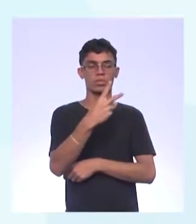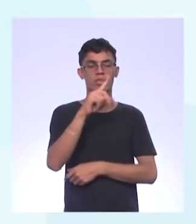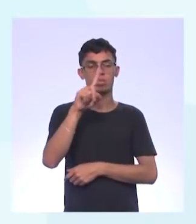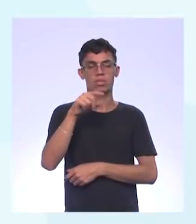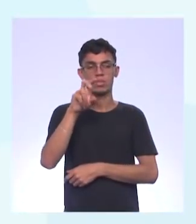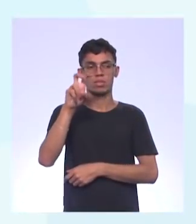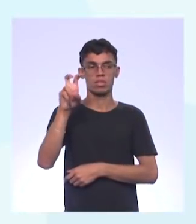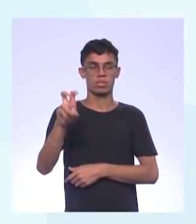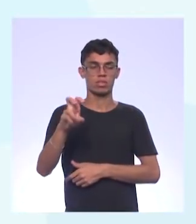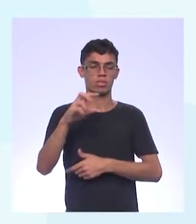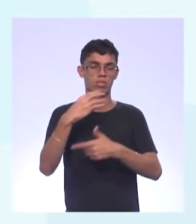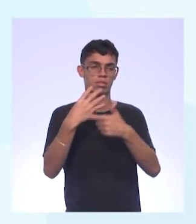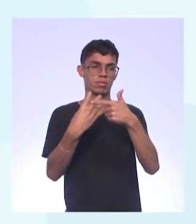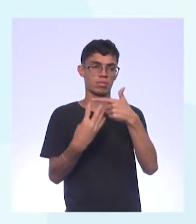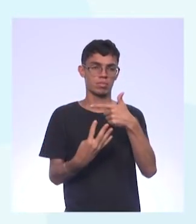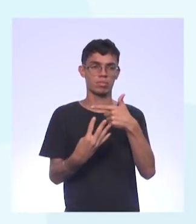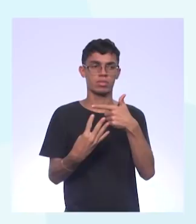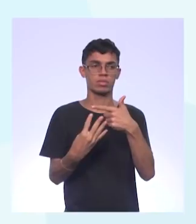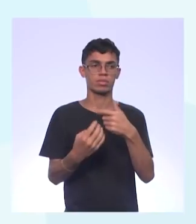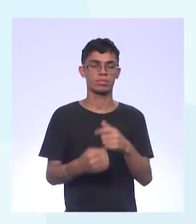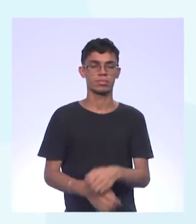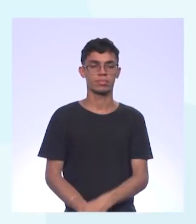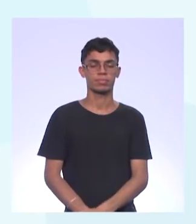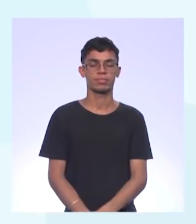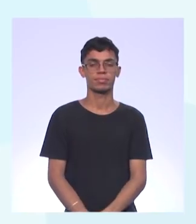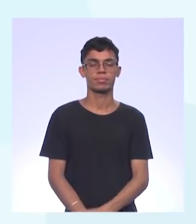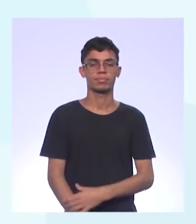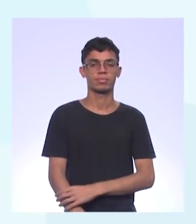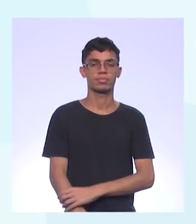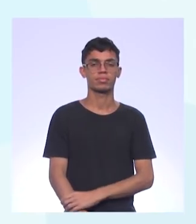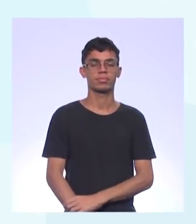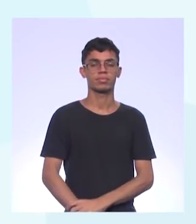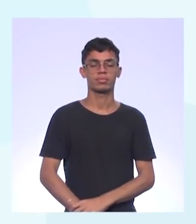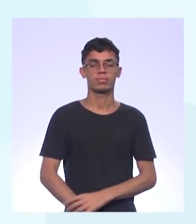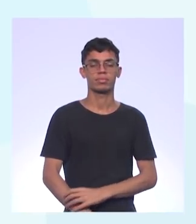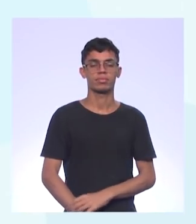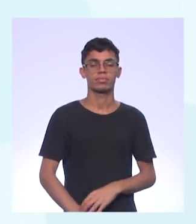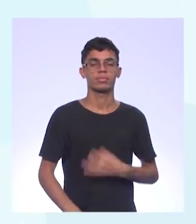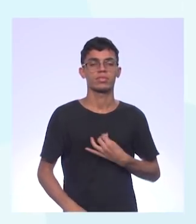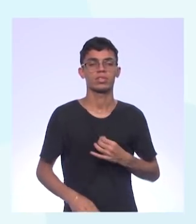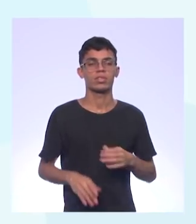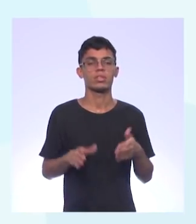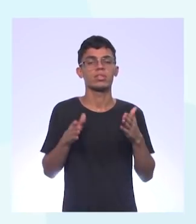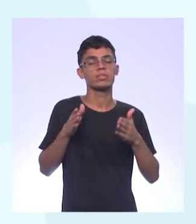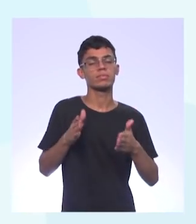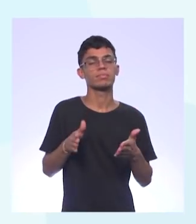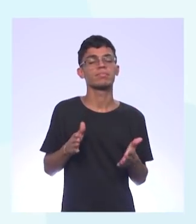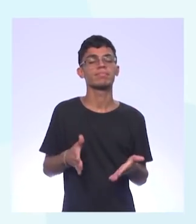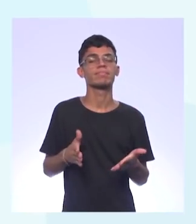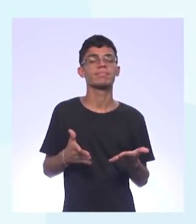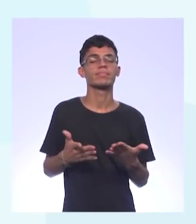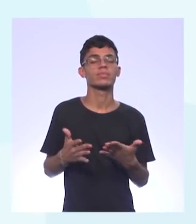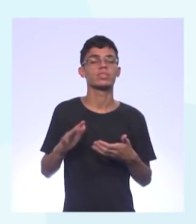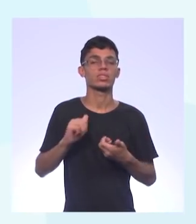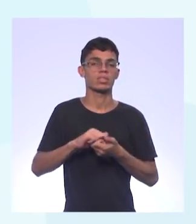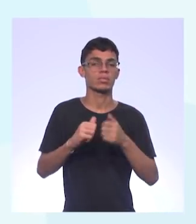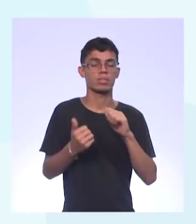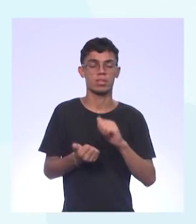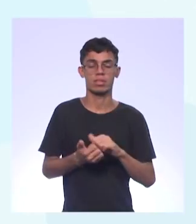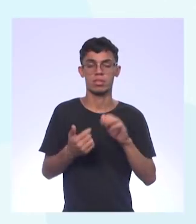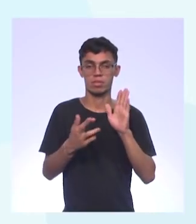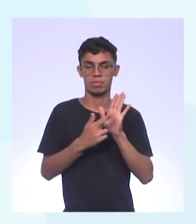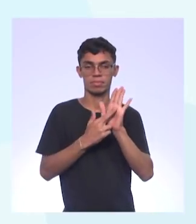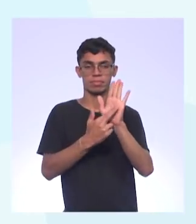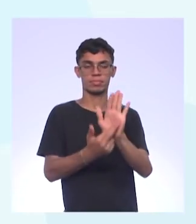2,5 Vinte e Cinco décimos / 4 dessa forma tá então a partir de agora é melhor que a gente se adapte Já a essa